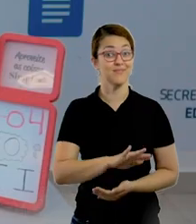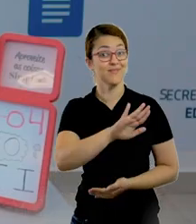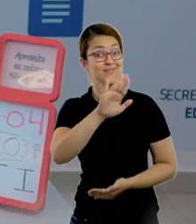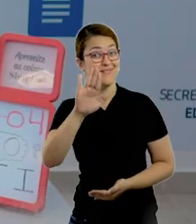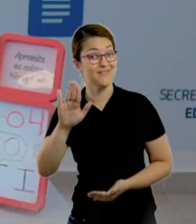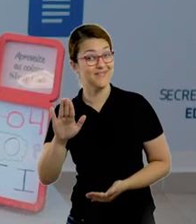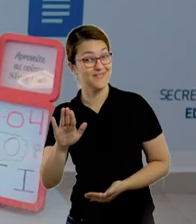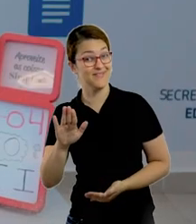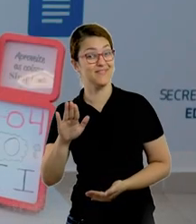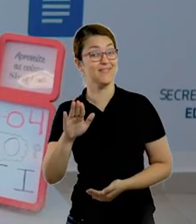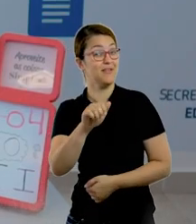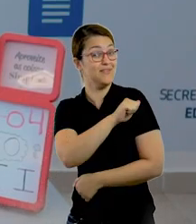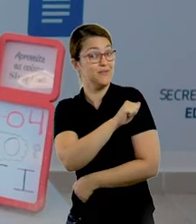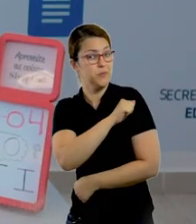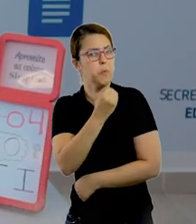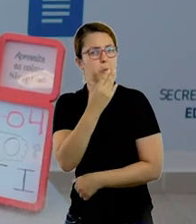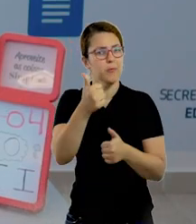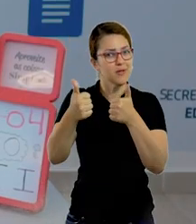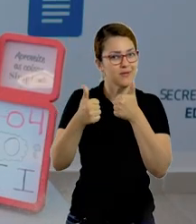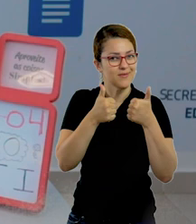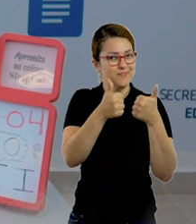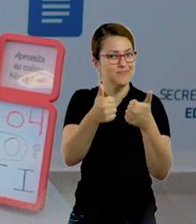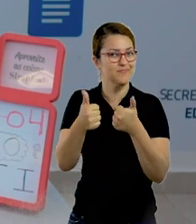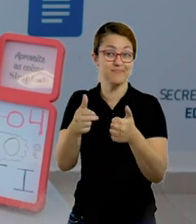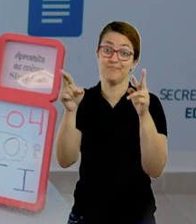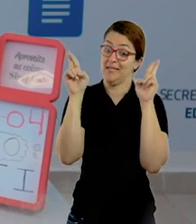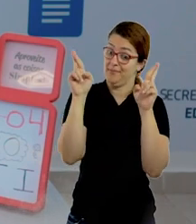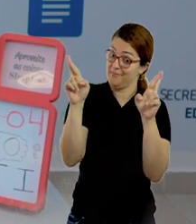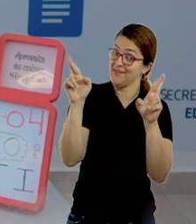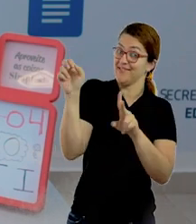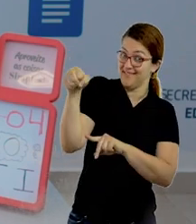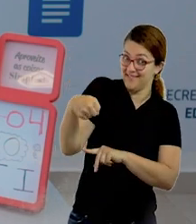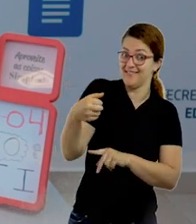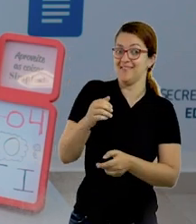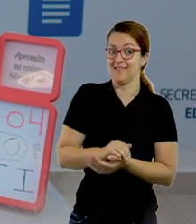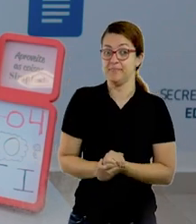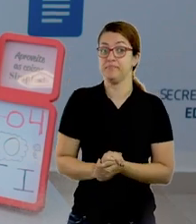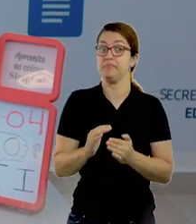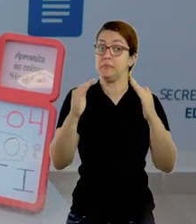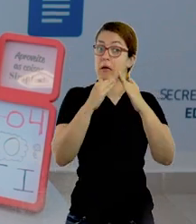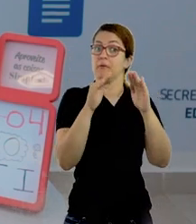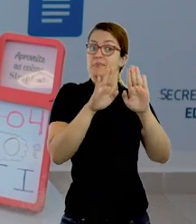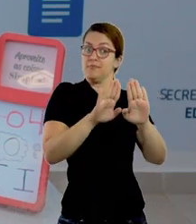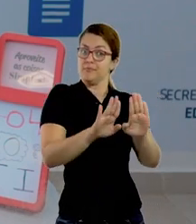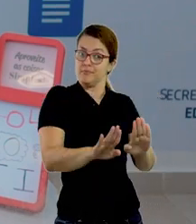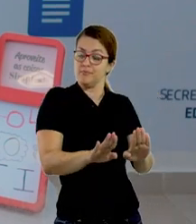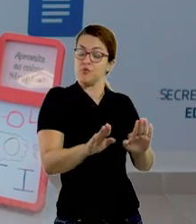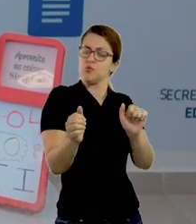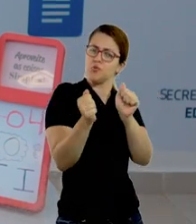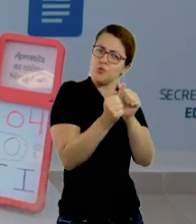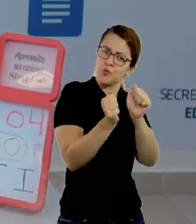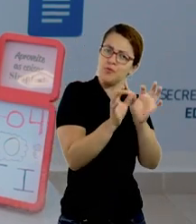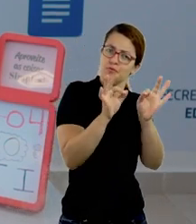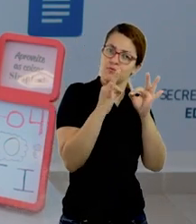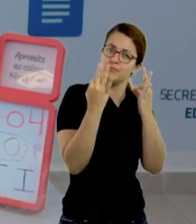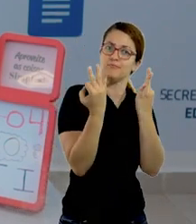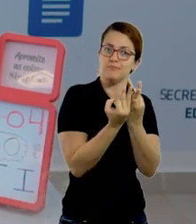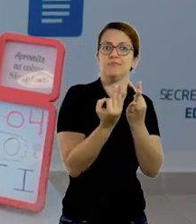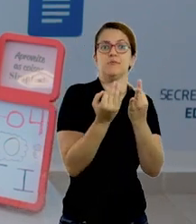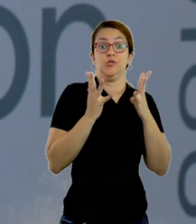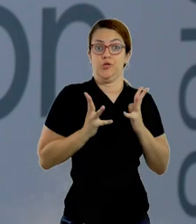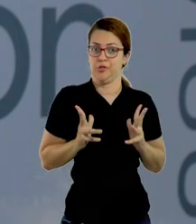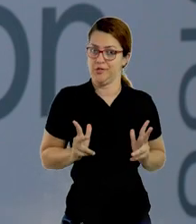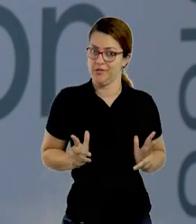Olá, queridos alunos, tudo bem com vocês? Espero que sim e espero que estejam em casa bem com suas famílias e mantendo a